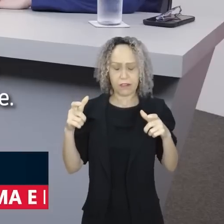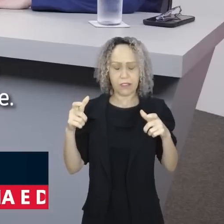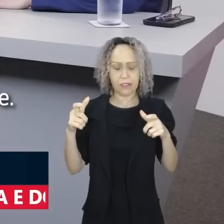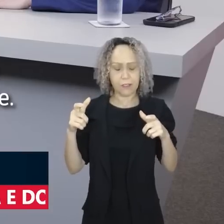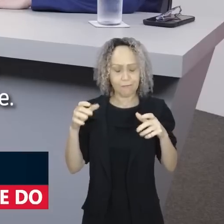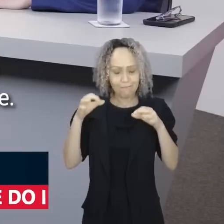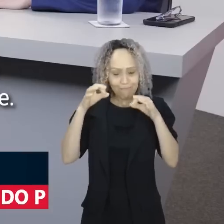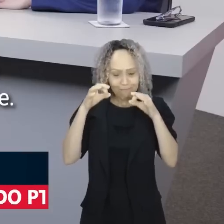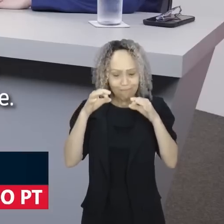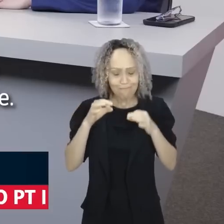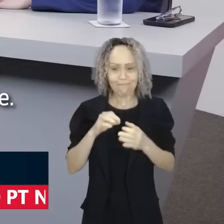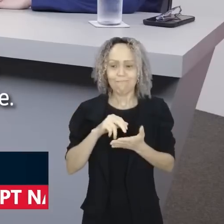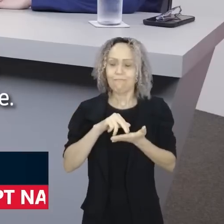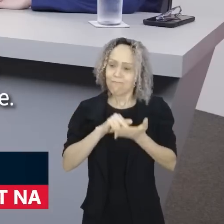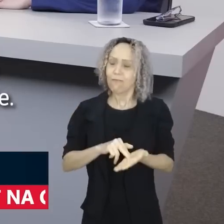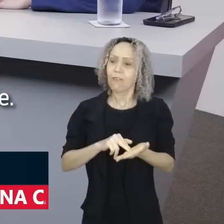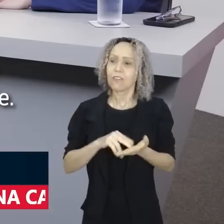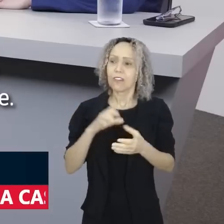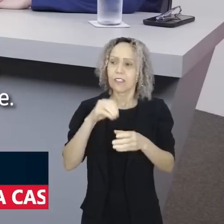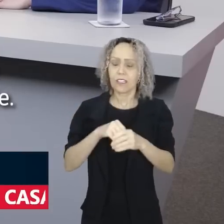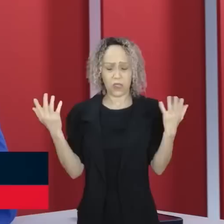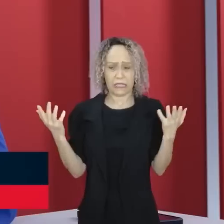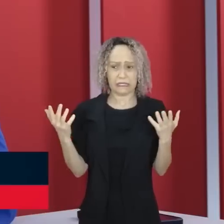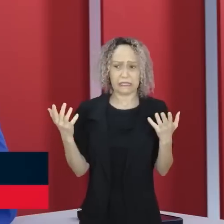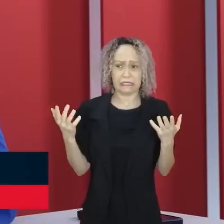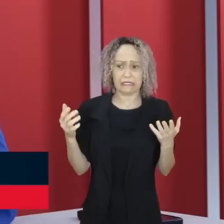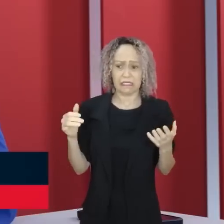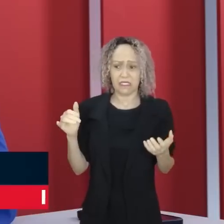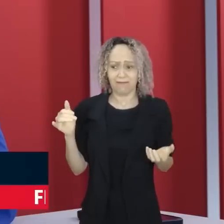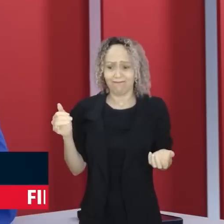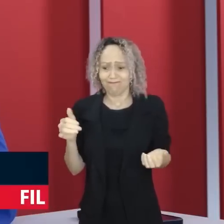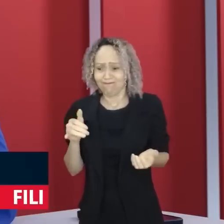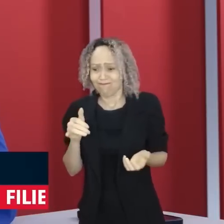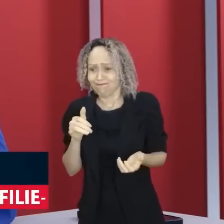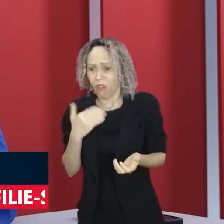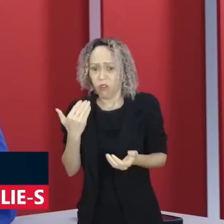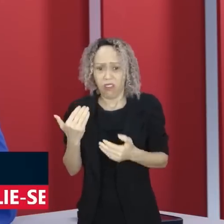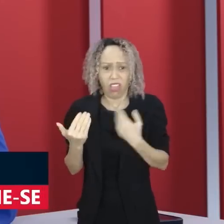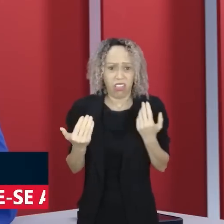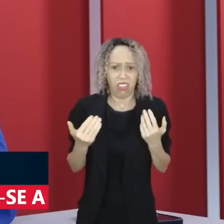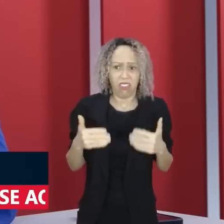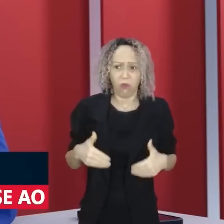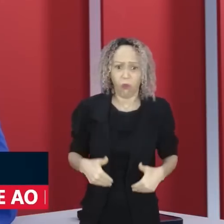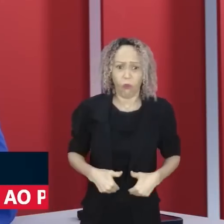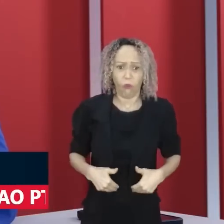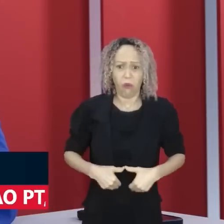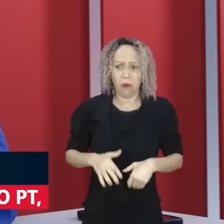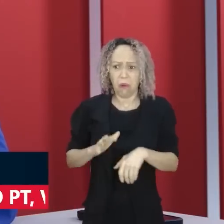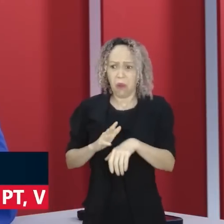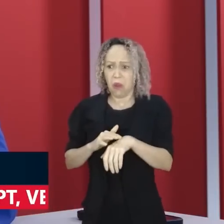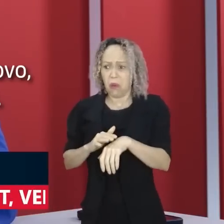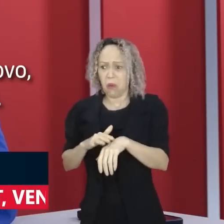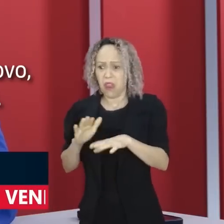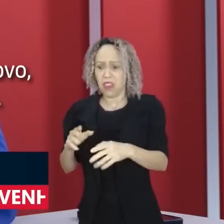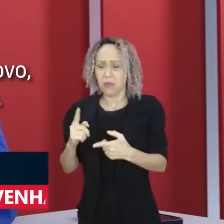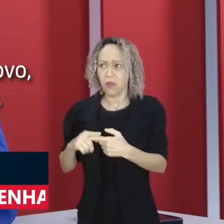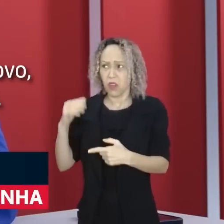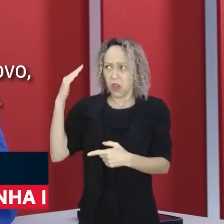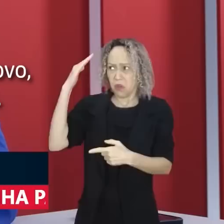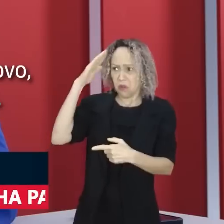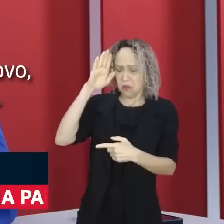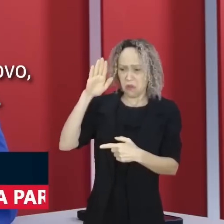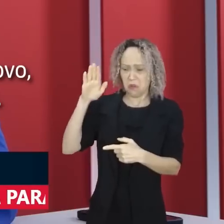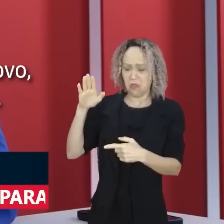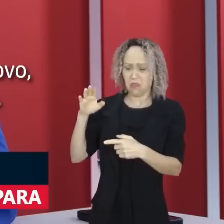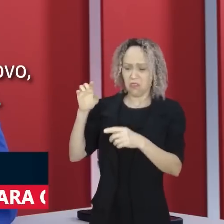Nacional e permitir que o Lula possa governar com tranquilidade. Eu estou muito otimista que nós vamos unir esse país, reconstruir